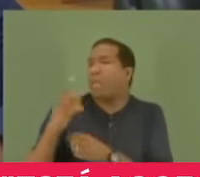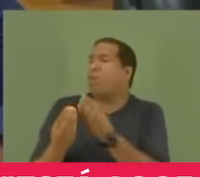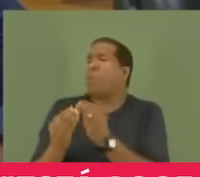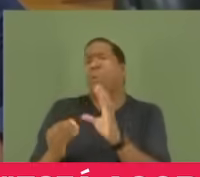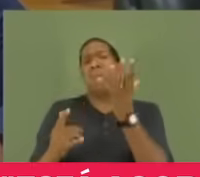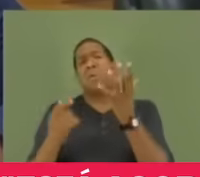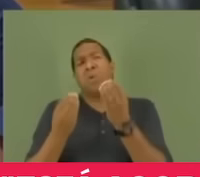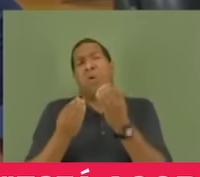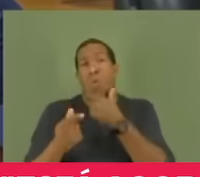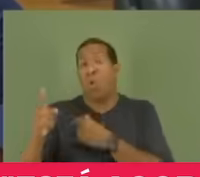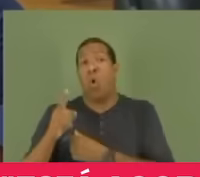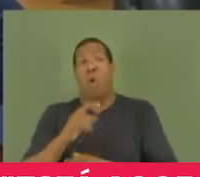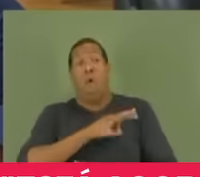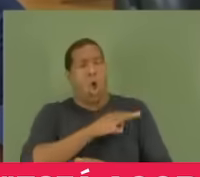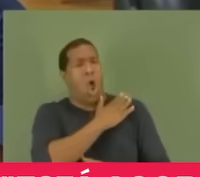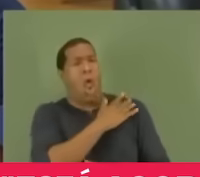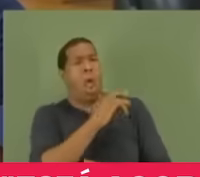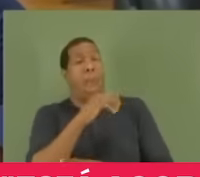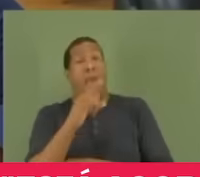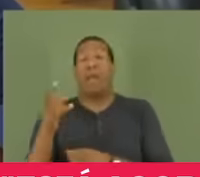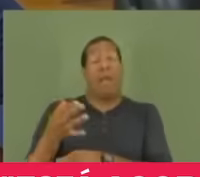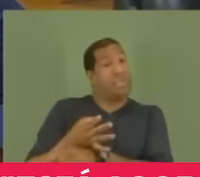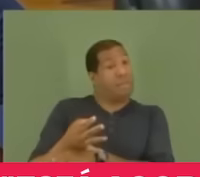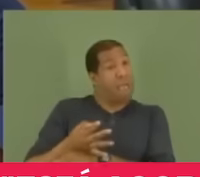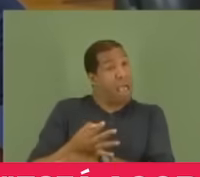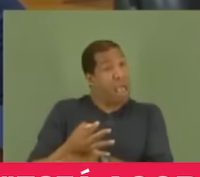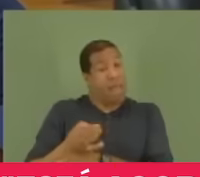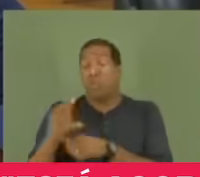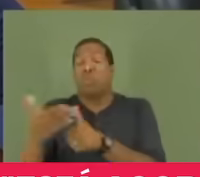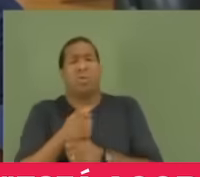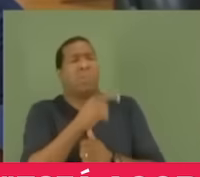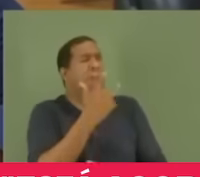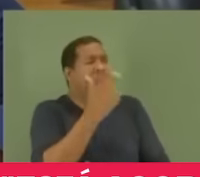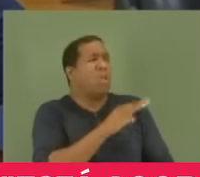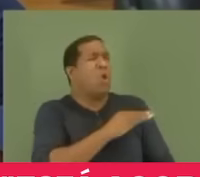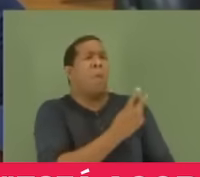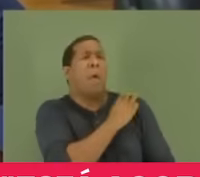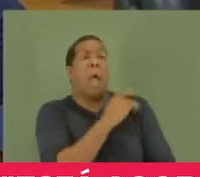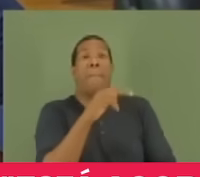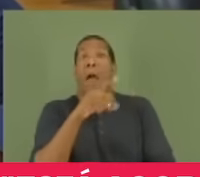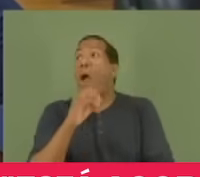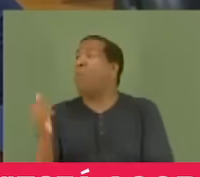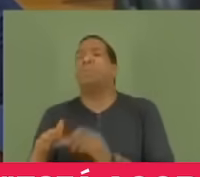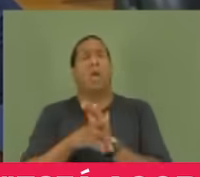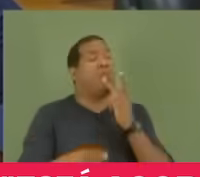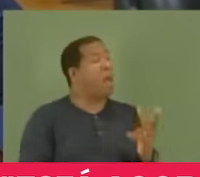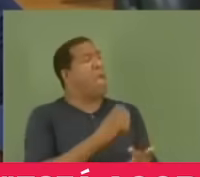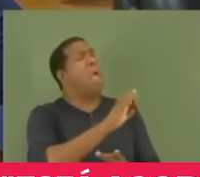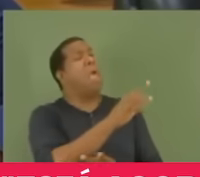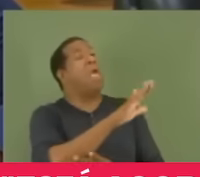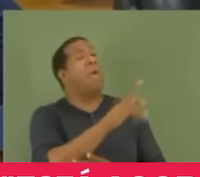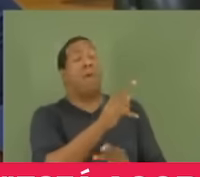sido coronel Naime, que estava de férias, que estava sendo substituído pelo coronel Paulo José, e o Paulo José chegou e disse, ei,